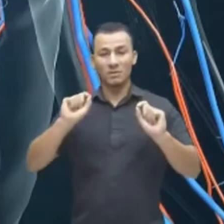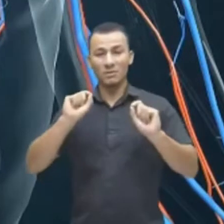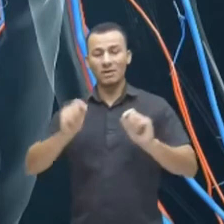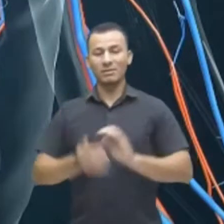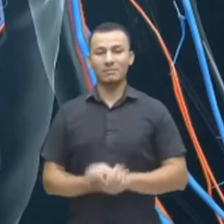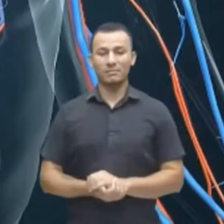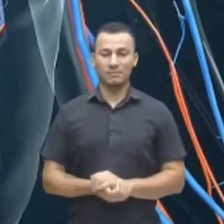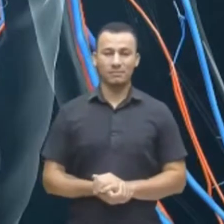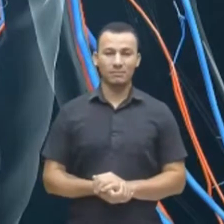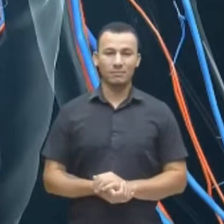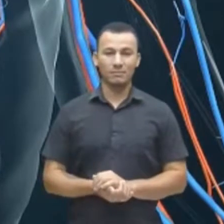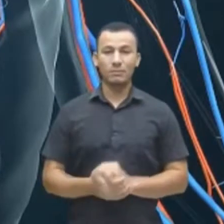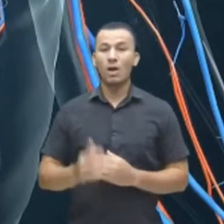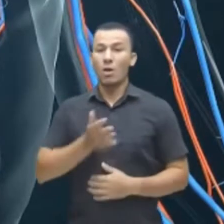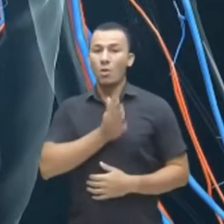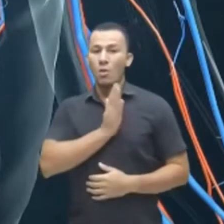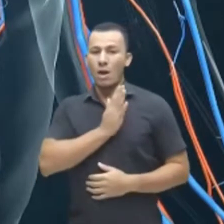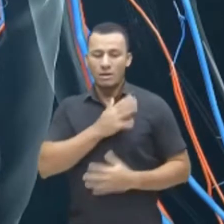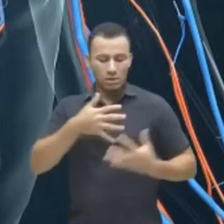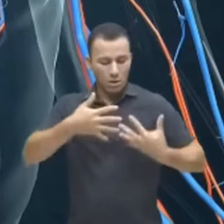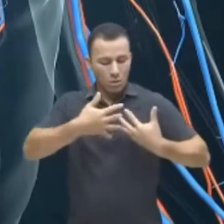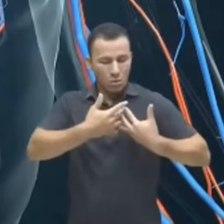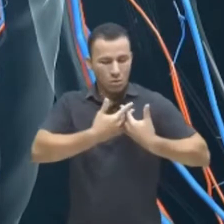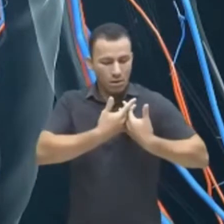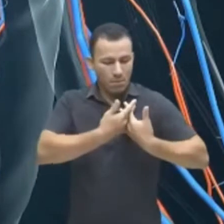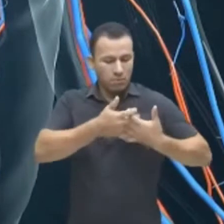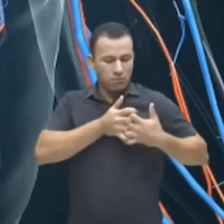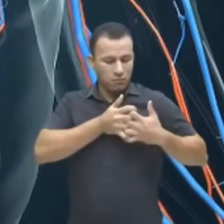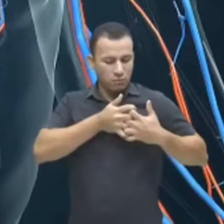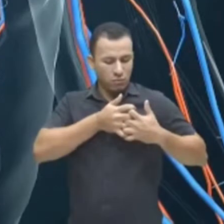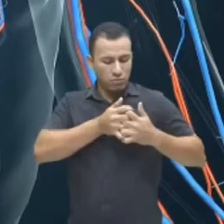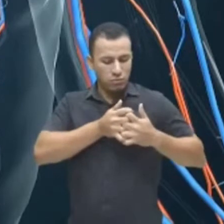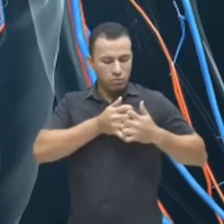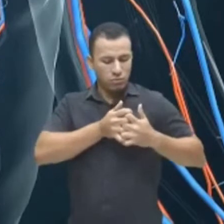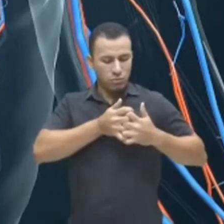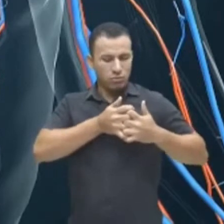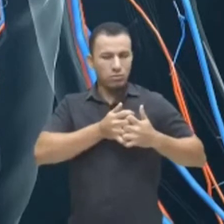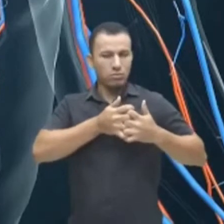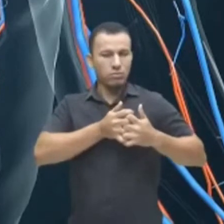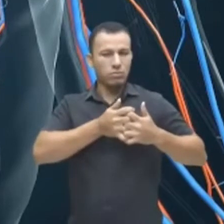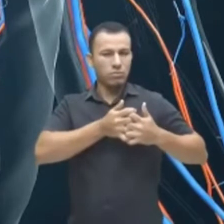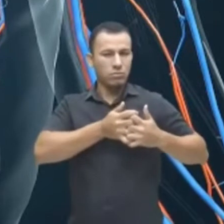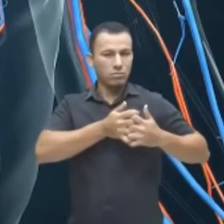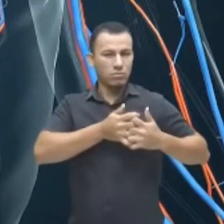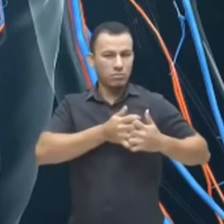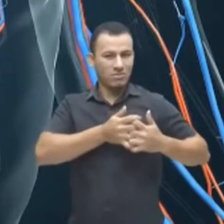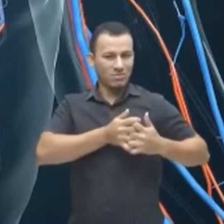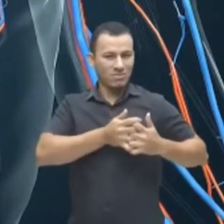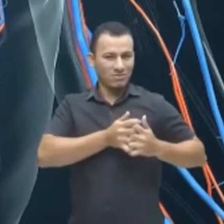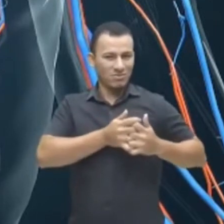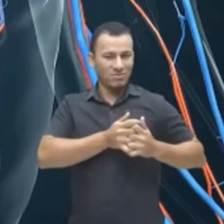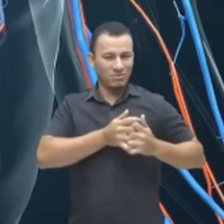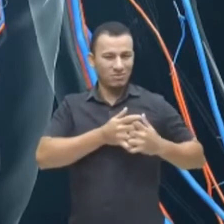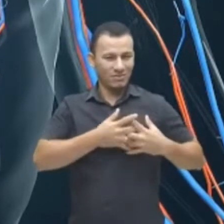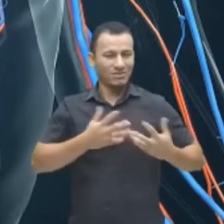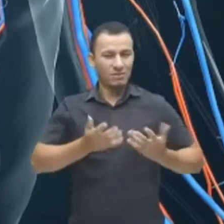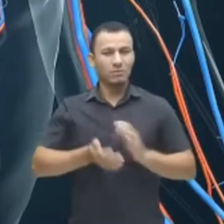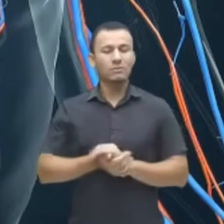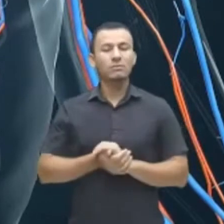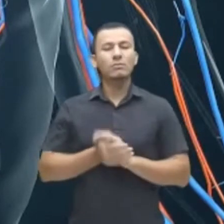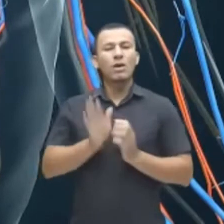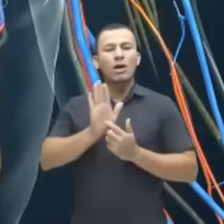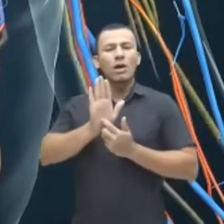observam o coração fazendo seus batimentos, vocês estão vendo? E o que eu poderia mostrar com